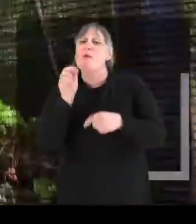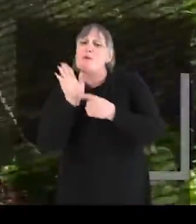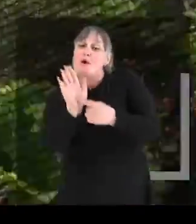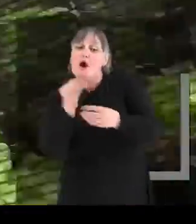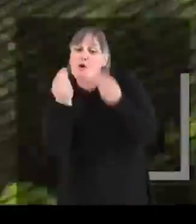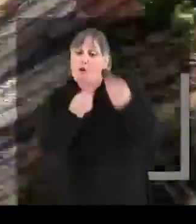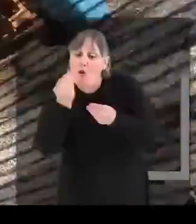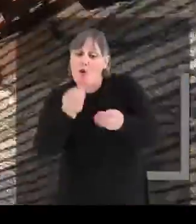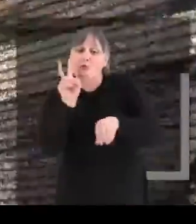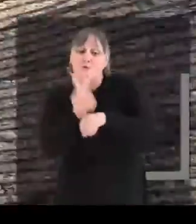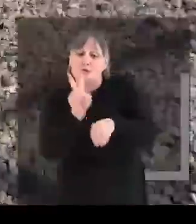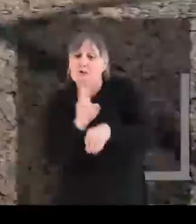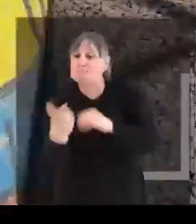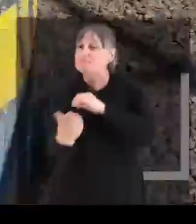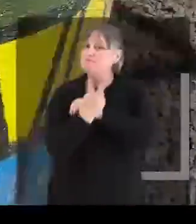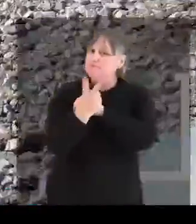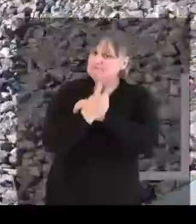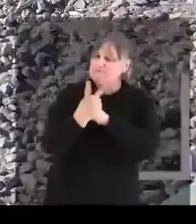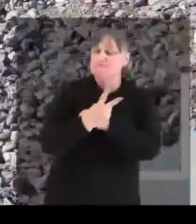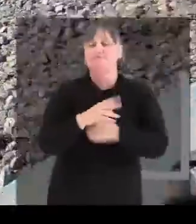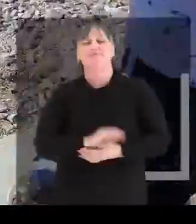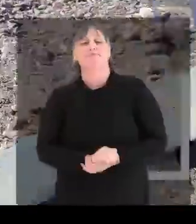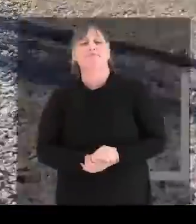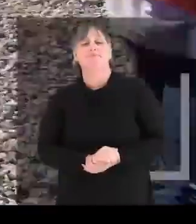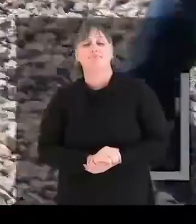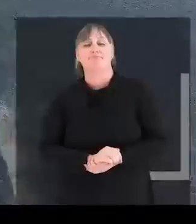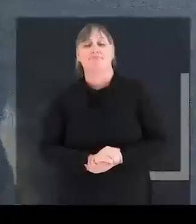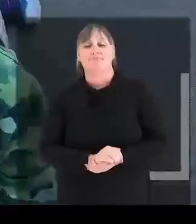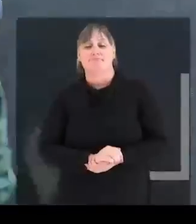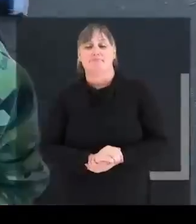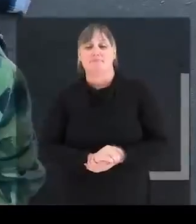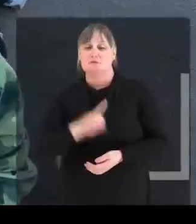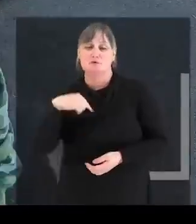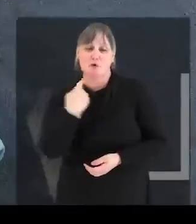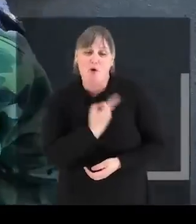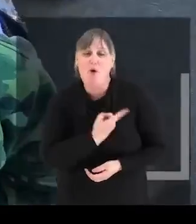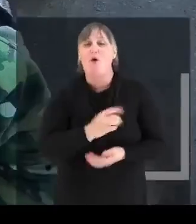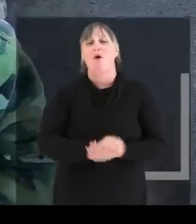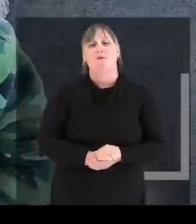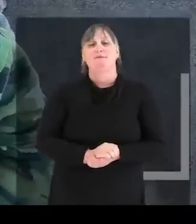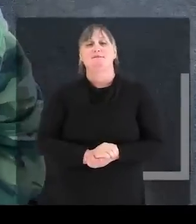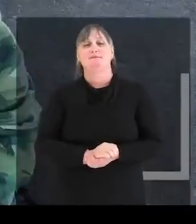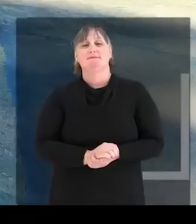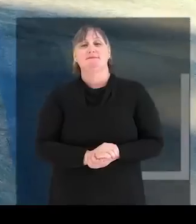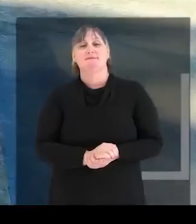Vamos mostrar como a gente cuida da gente mesmo. Vamos lá. Que nós estamos sempre